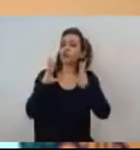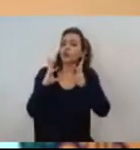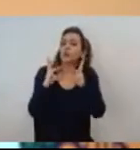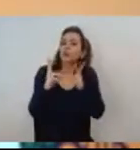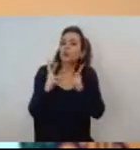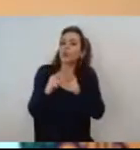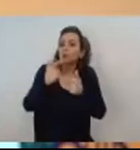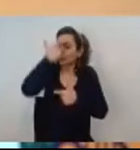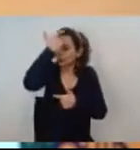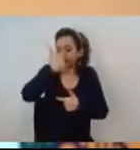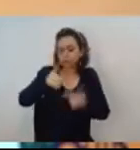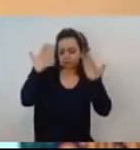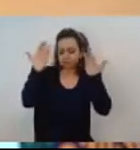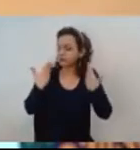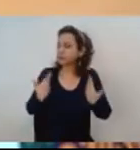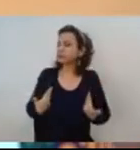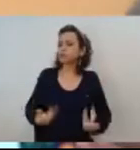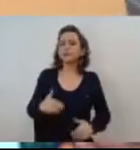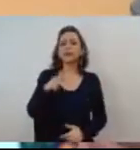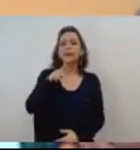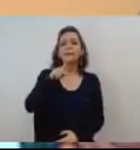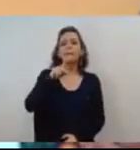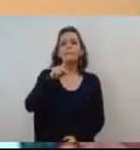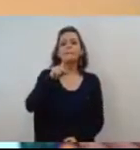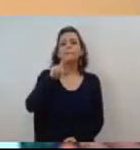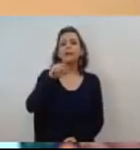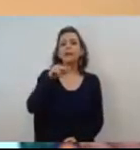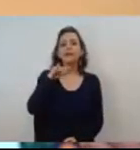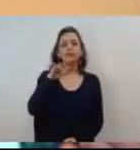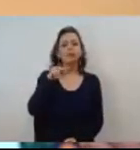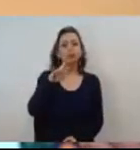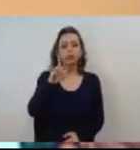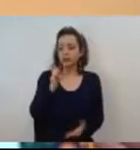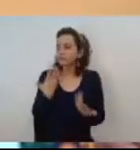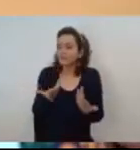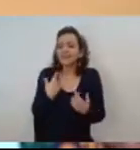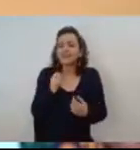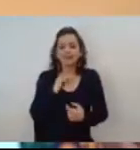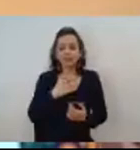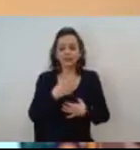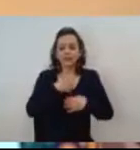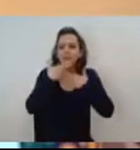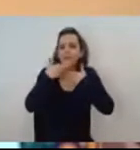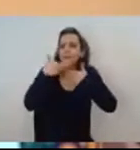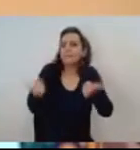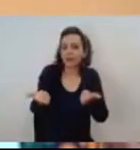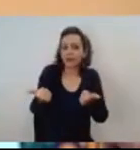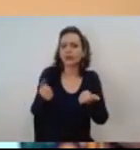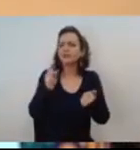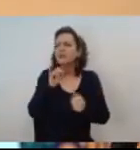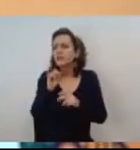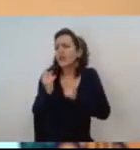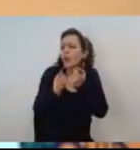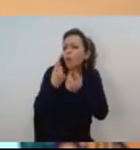forma muito mais interessada fala assim puxa vida Eu Quero Estar Neste Lugar né porque aí eu também vou saindo